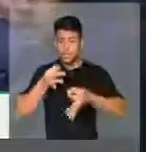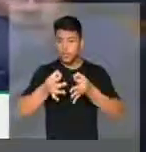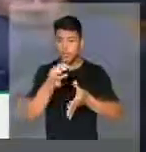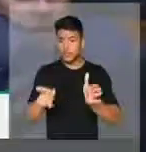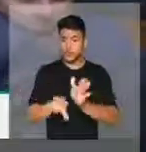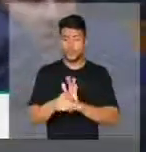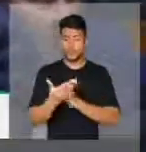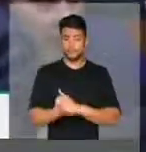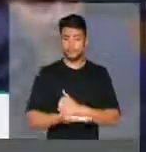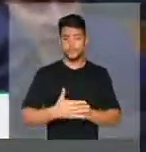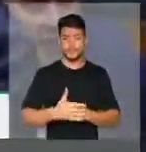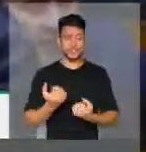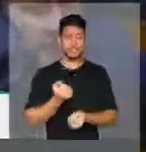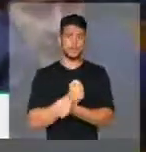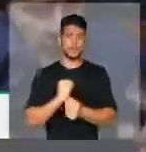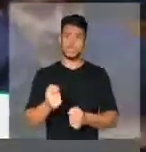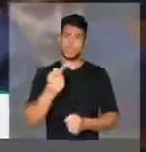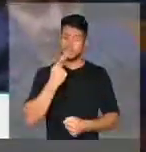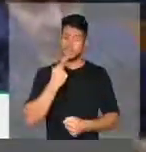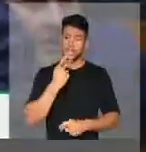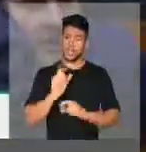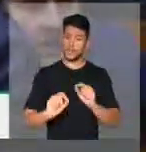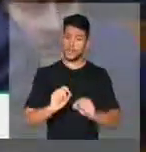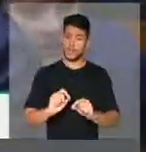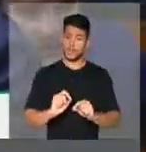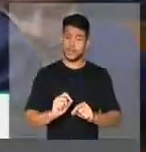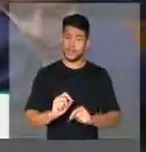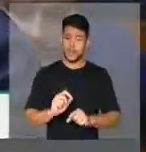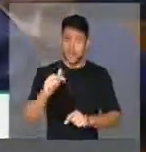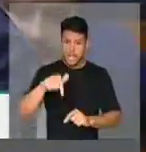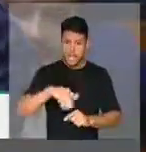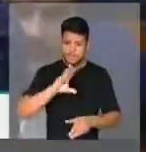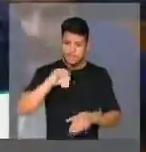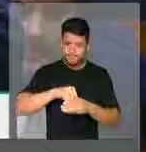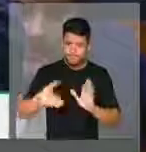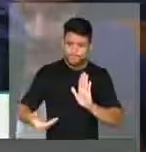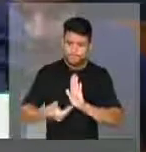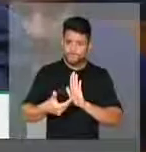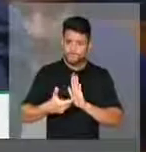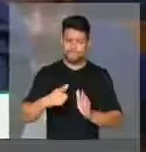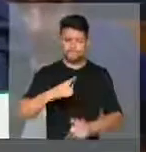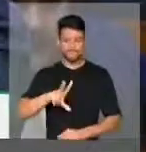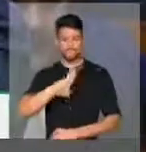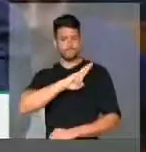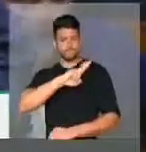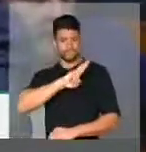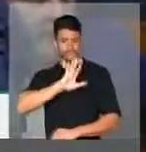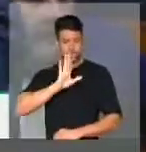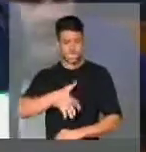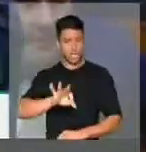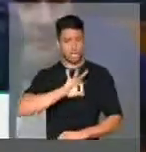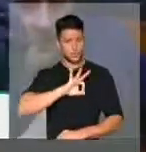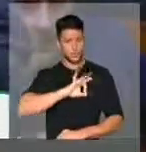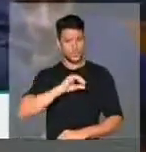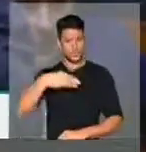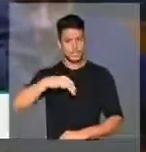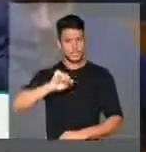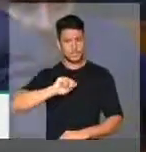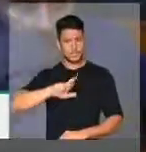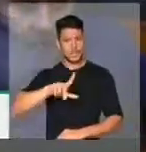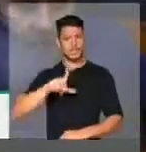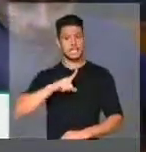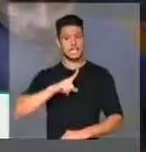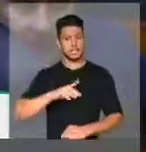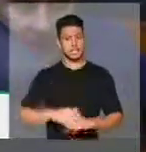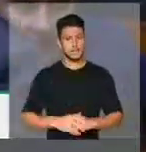projeto. É um absurdo dizer, nessa casa, com a responsabilidade que as polícias militares e os policiais